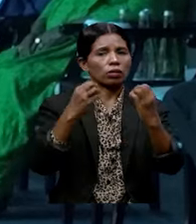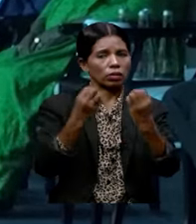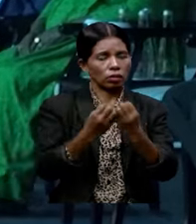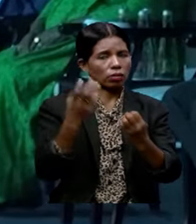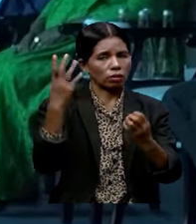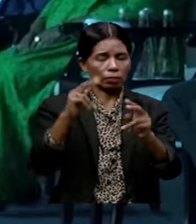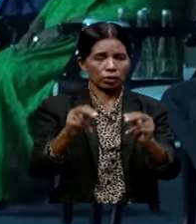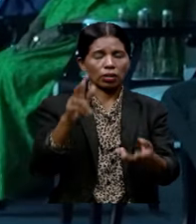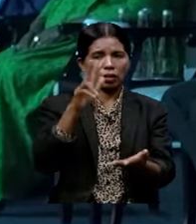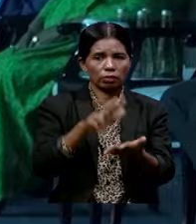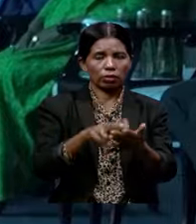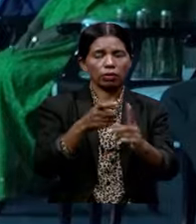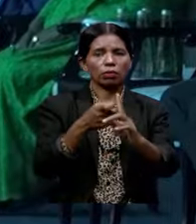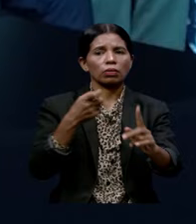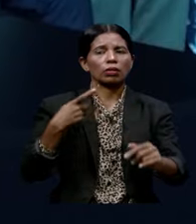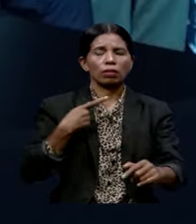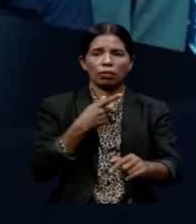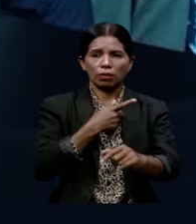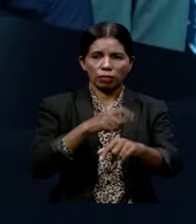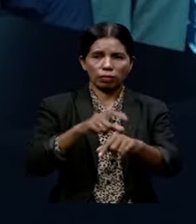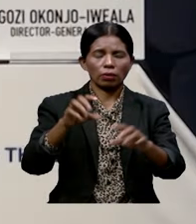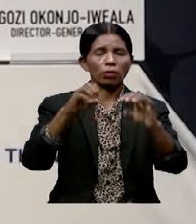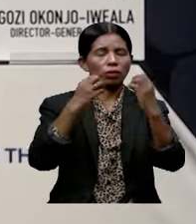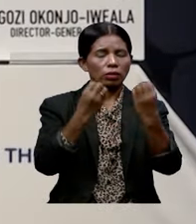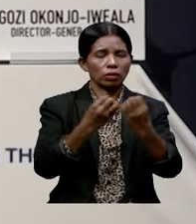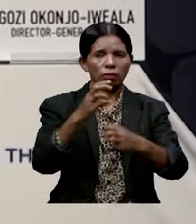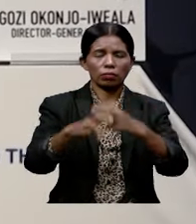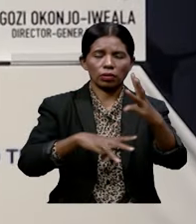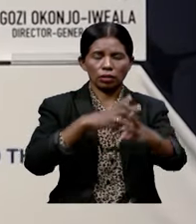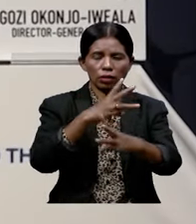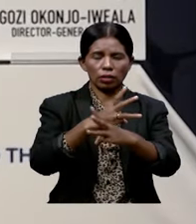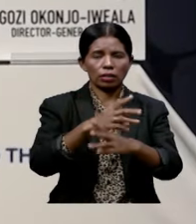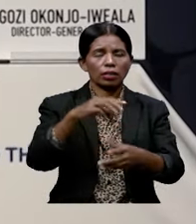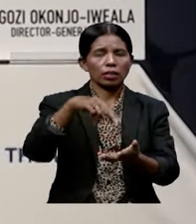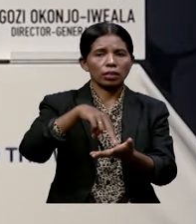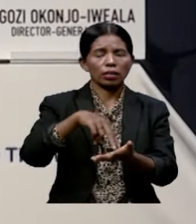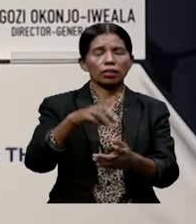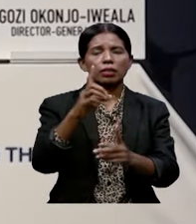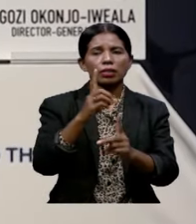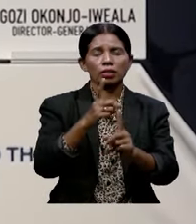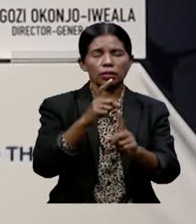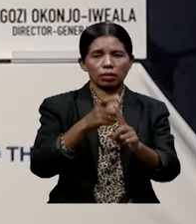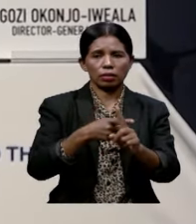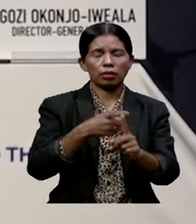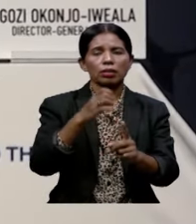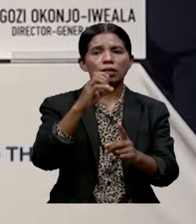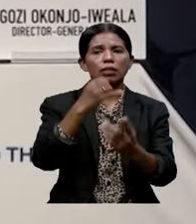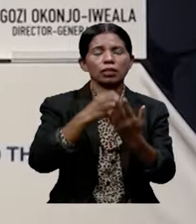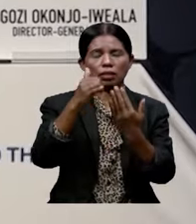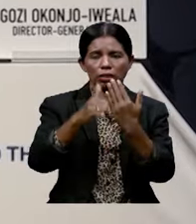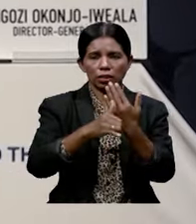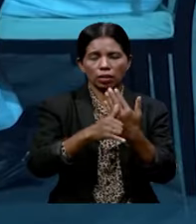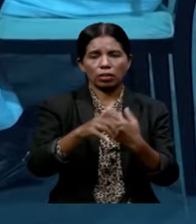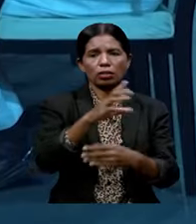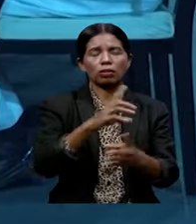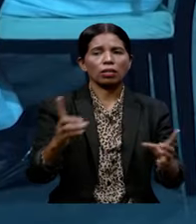retan ratificação se Parlamento Nacional. Organização Mundial Comércio hari halorong ida janeiro tinang rimida tu sia sianun resen lima ho